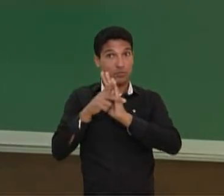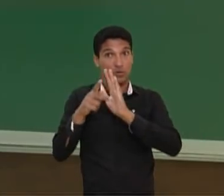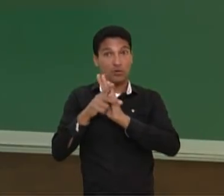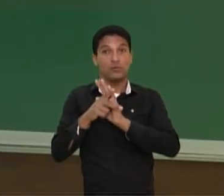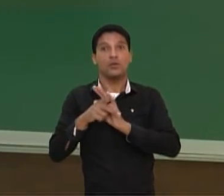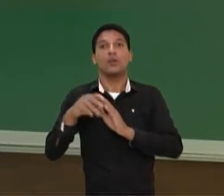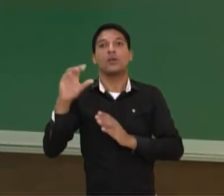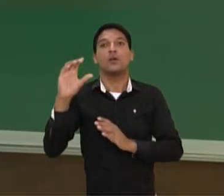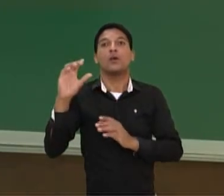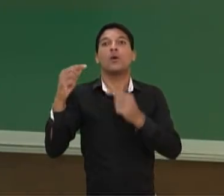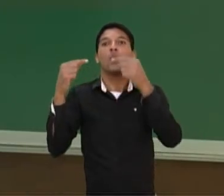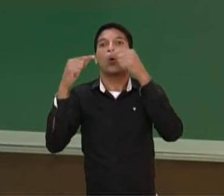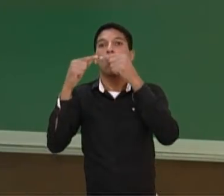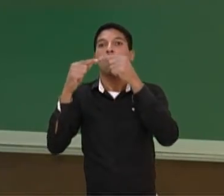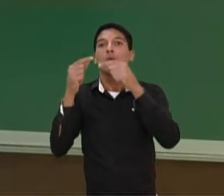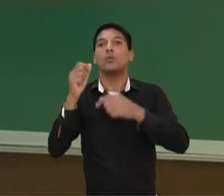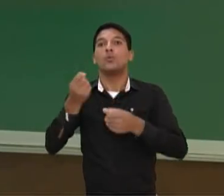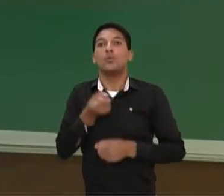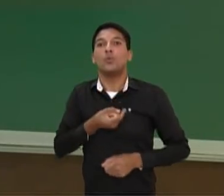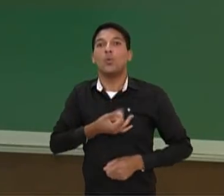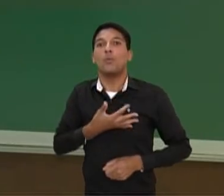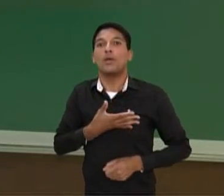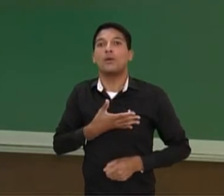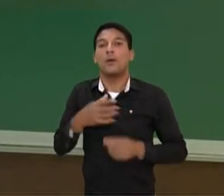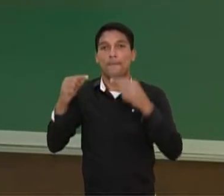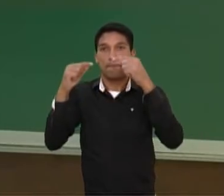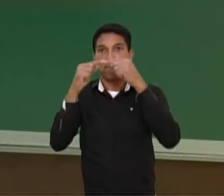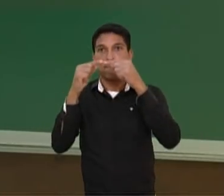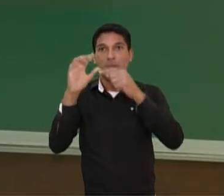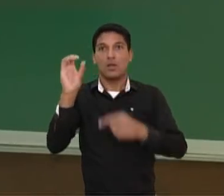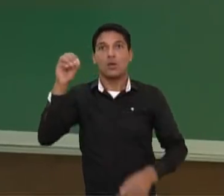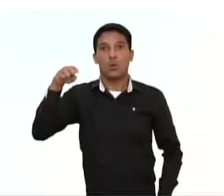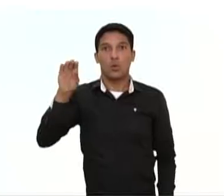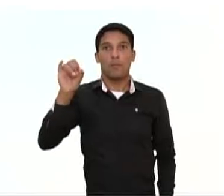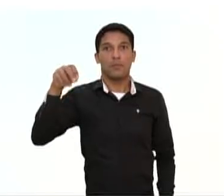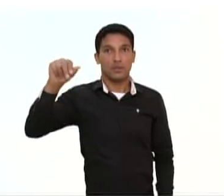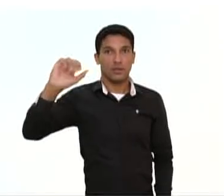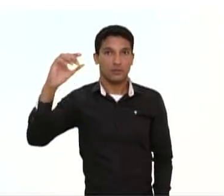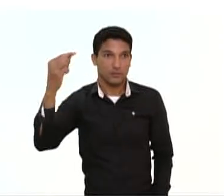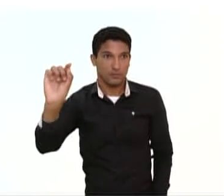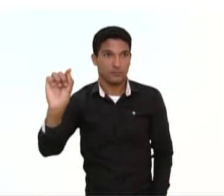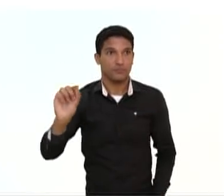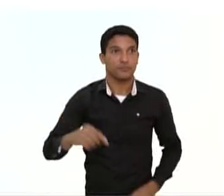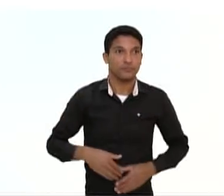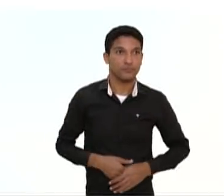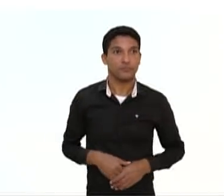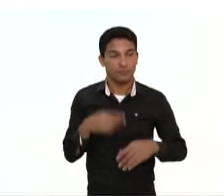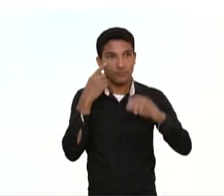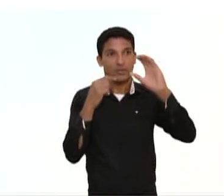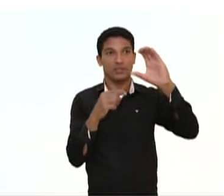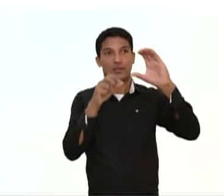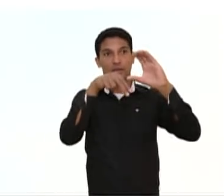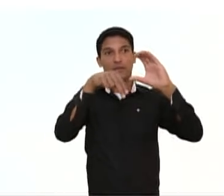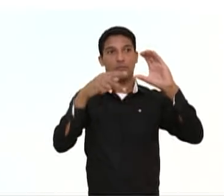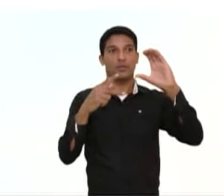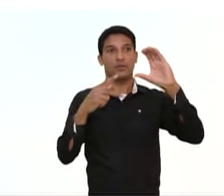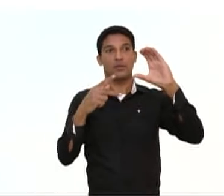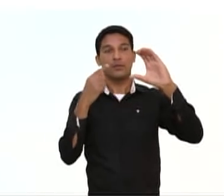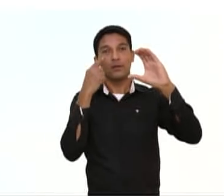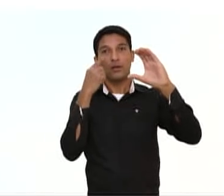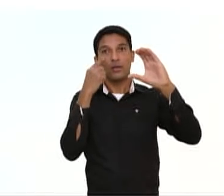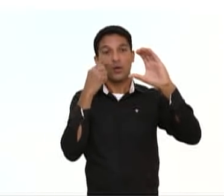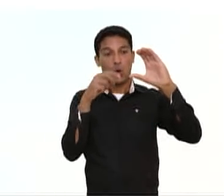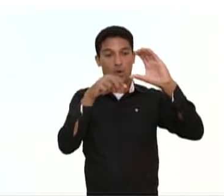aqui. CNP, ou seja, combinação de n elementos tomados de P em P, é o